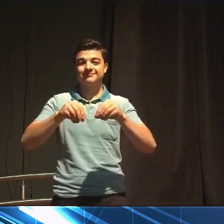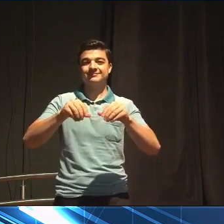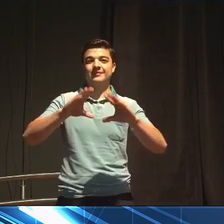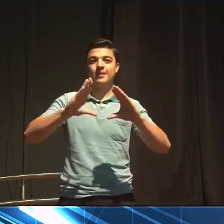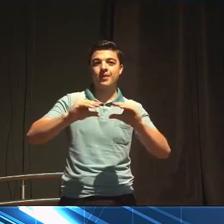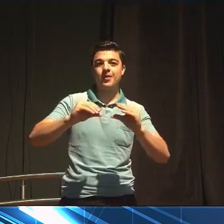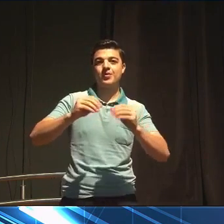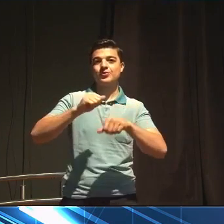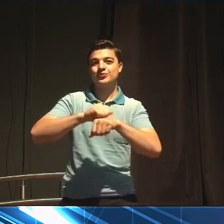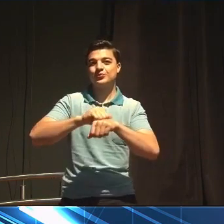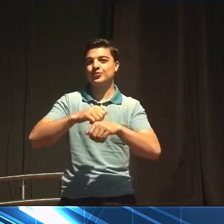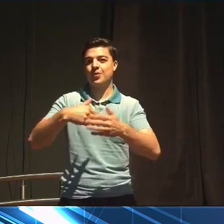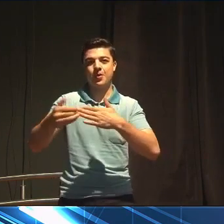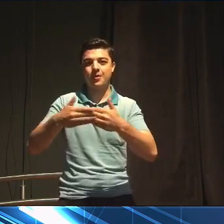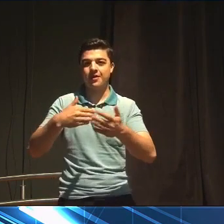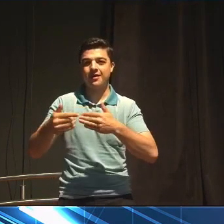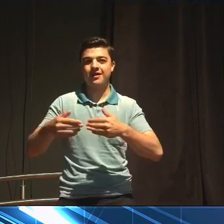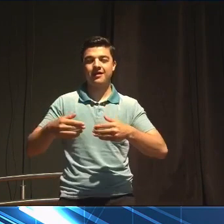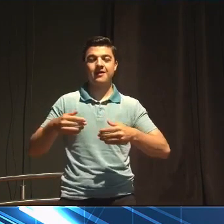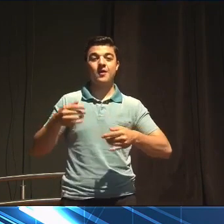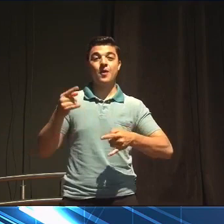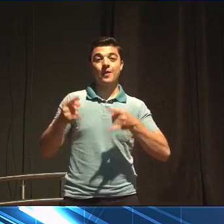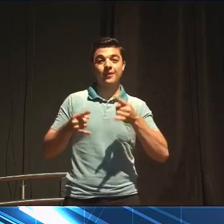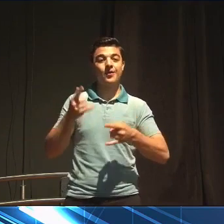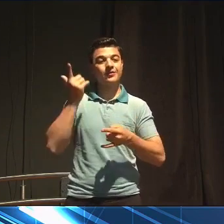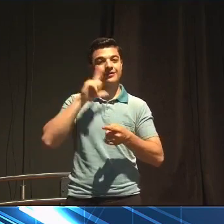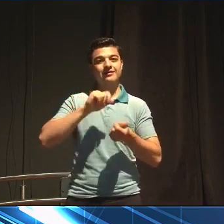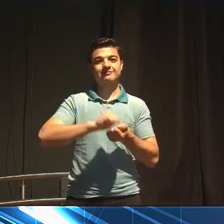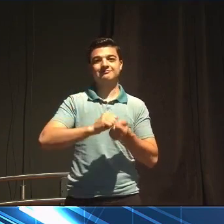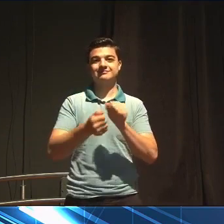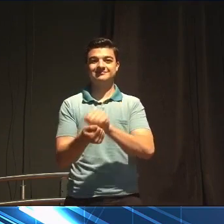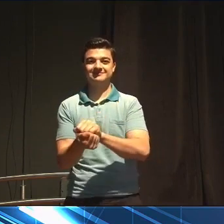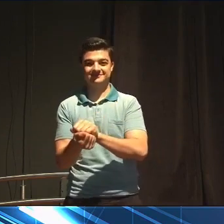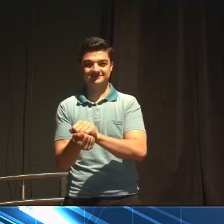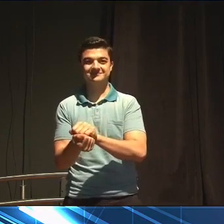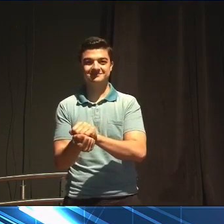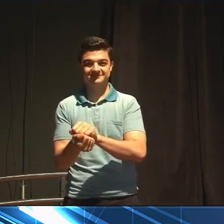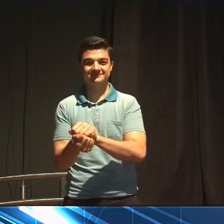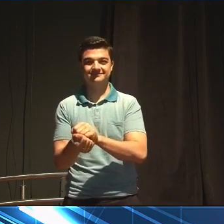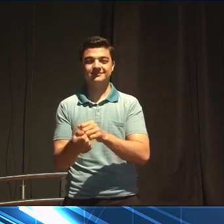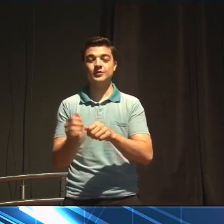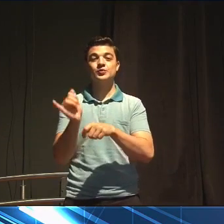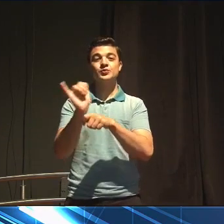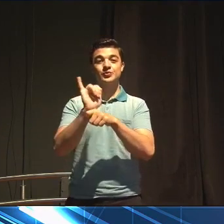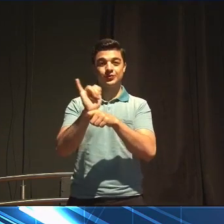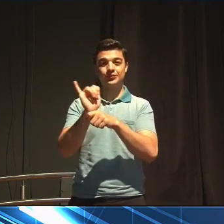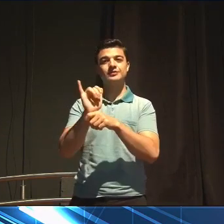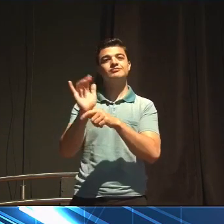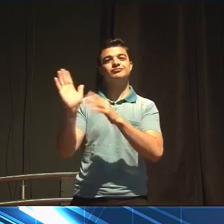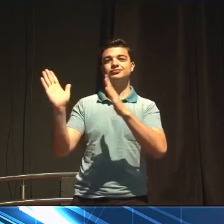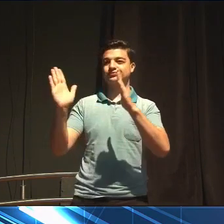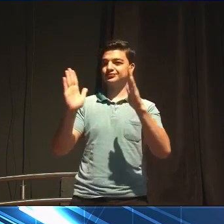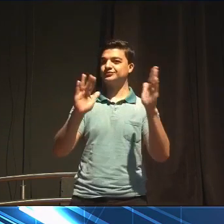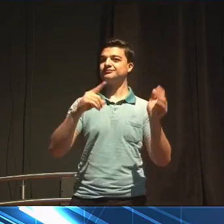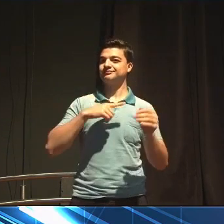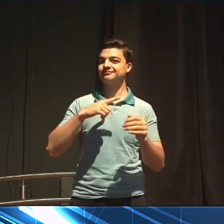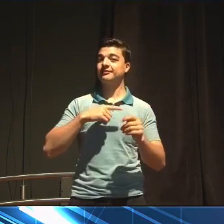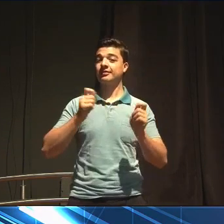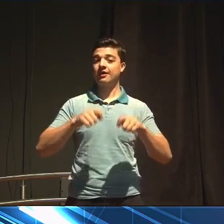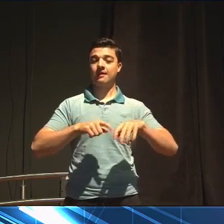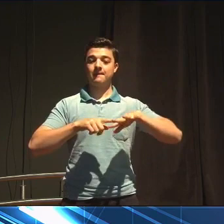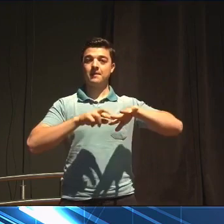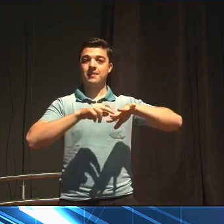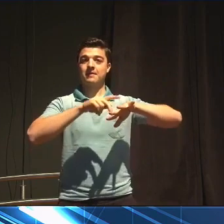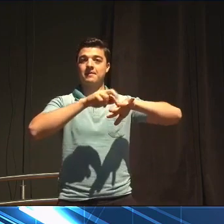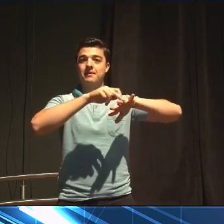aprendeu a se adaptar a qualquer coisa. O software foi treinado ali, quando transmitiram para o robô, no vídeo mesmo mostra, ele sobe e desce escada, sobe em lugar